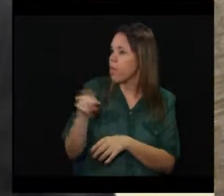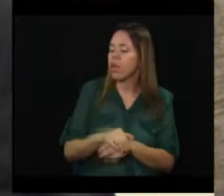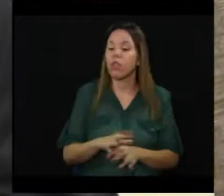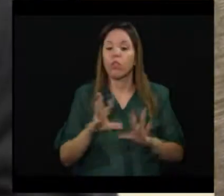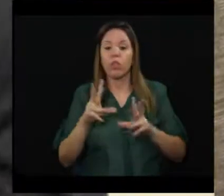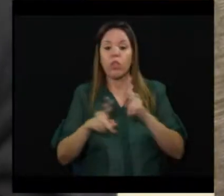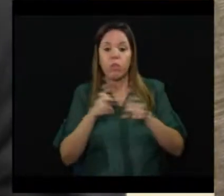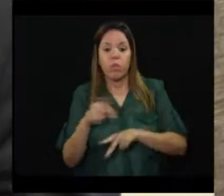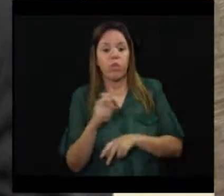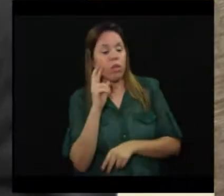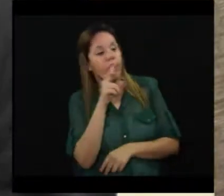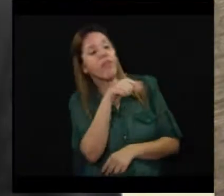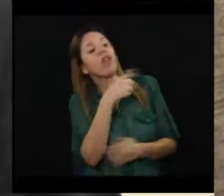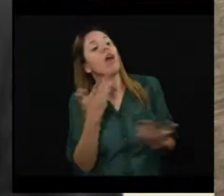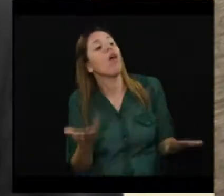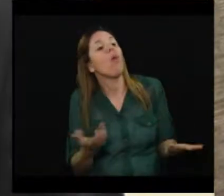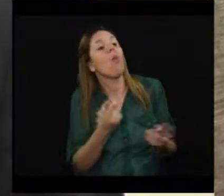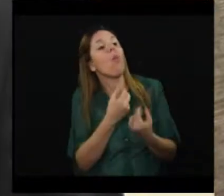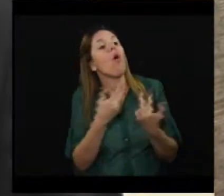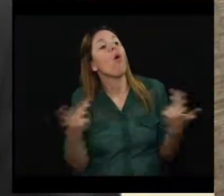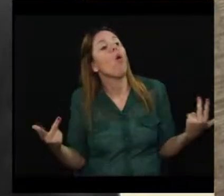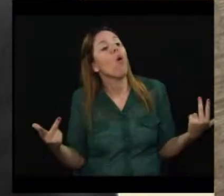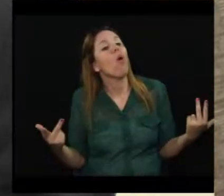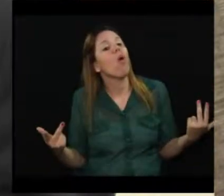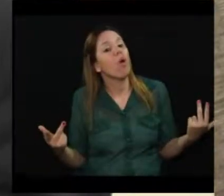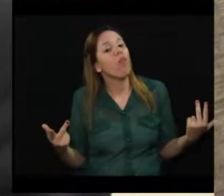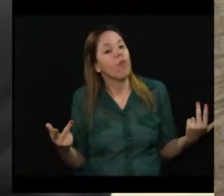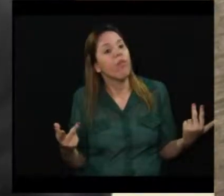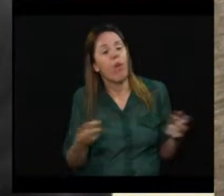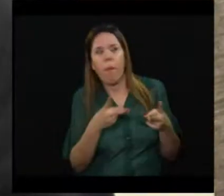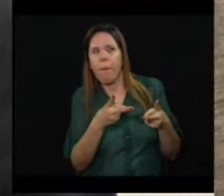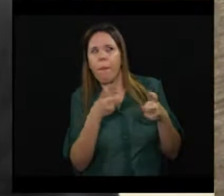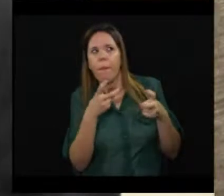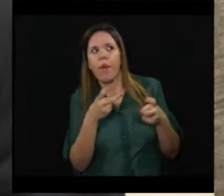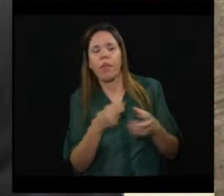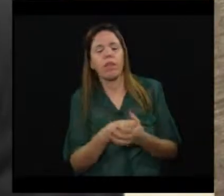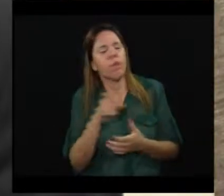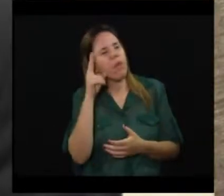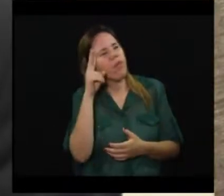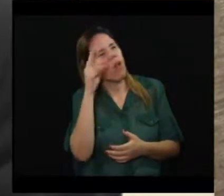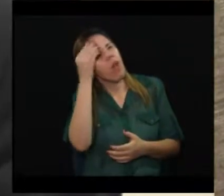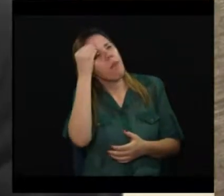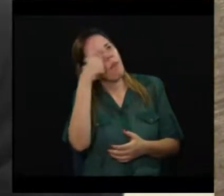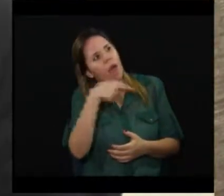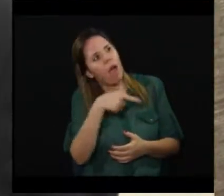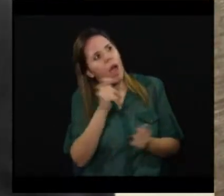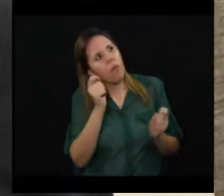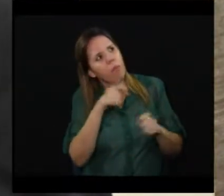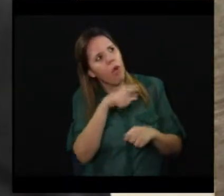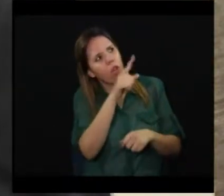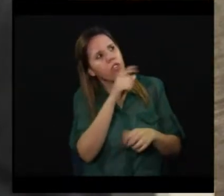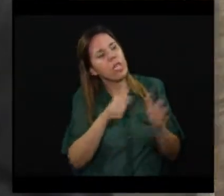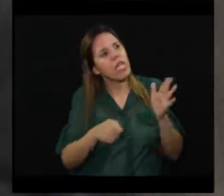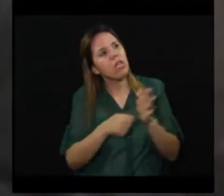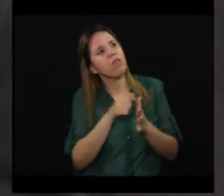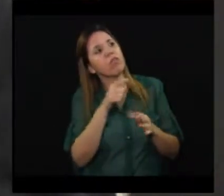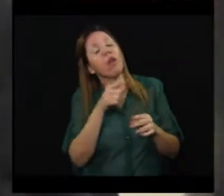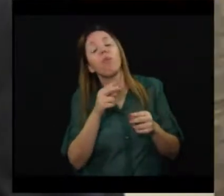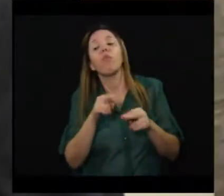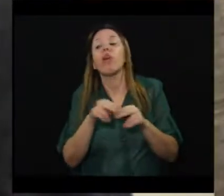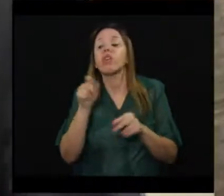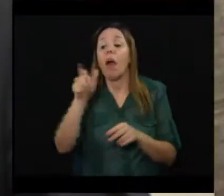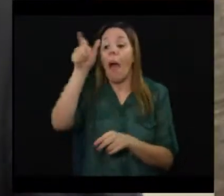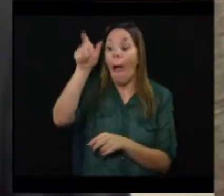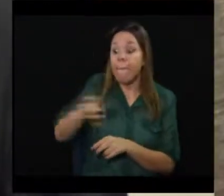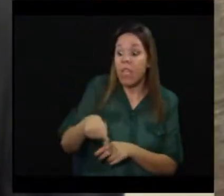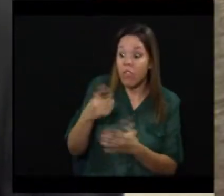que ali estão, alguma coisa eles vão perceber. E inclusive o mal intencionado. O